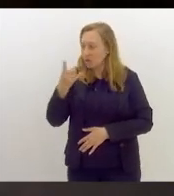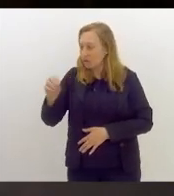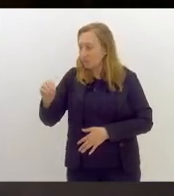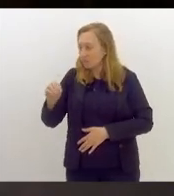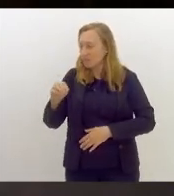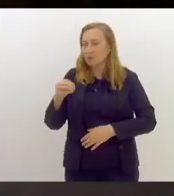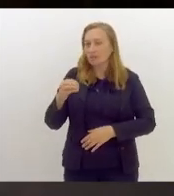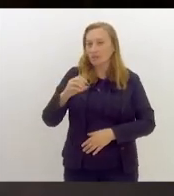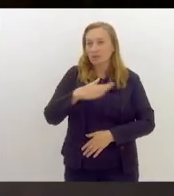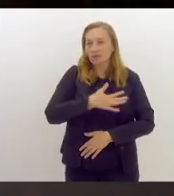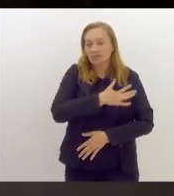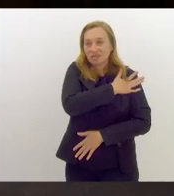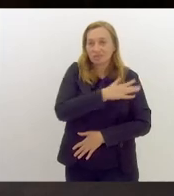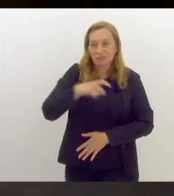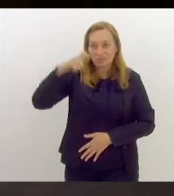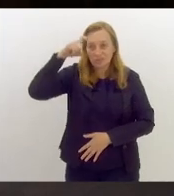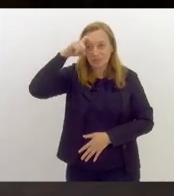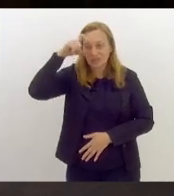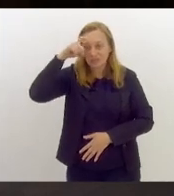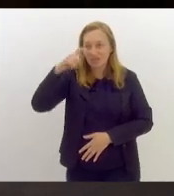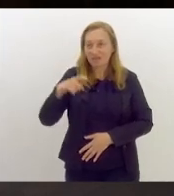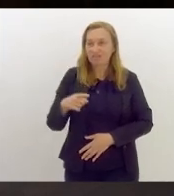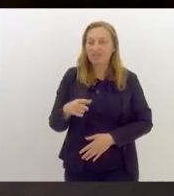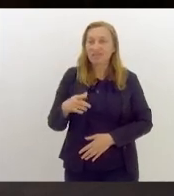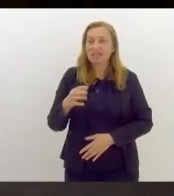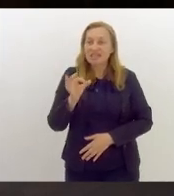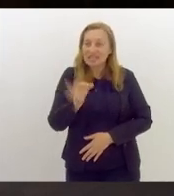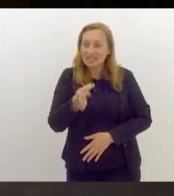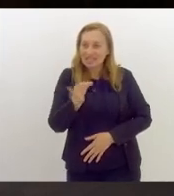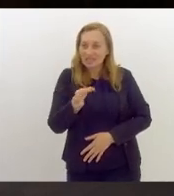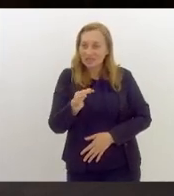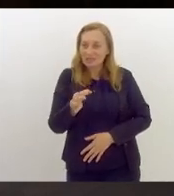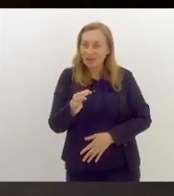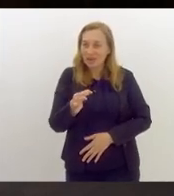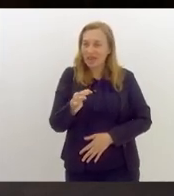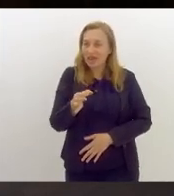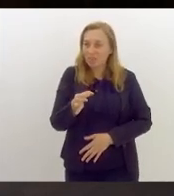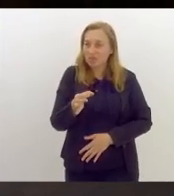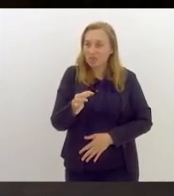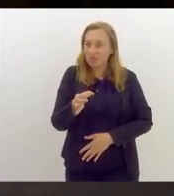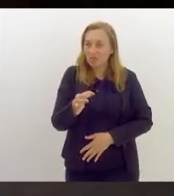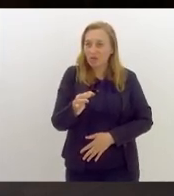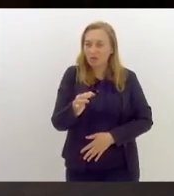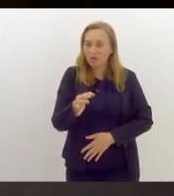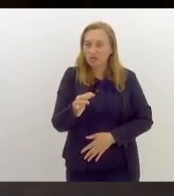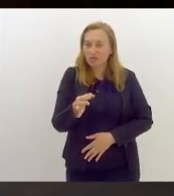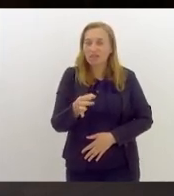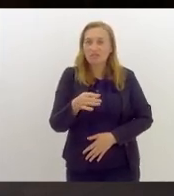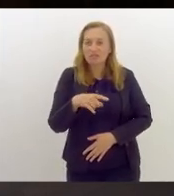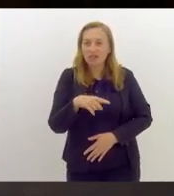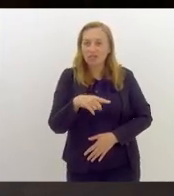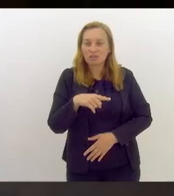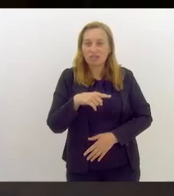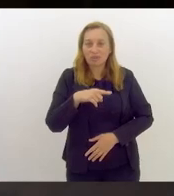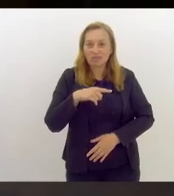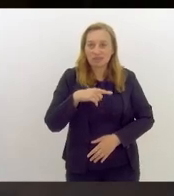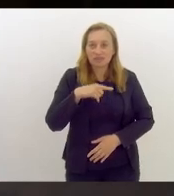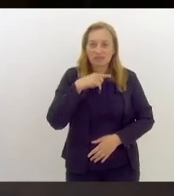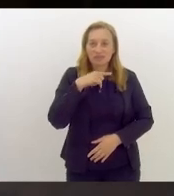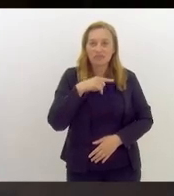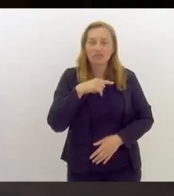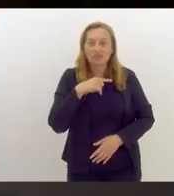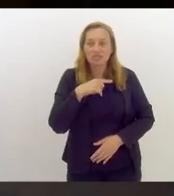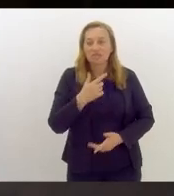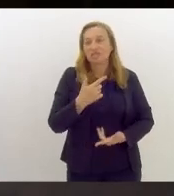que você vai fazer a diferença como sempre fez como vice-presidente junto